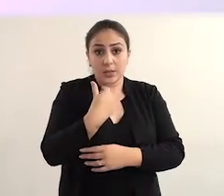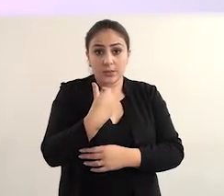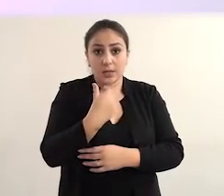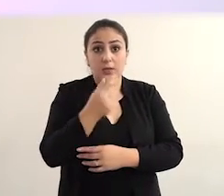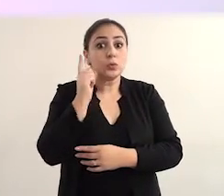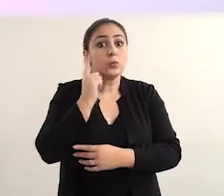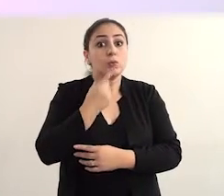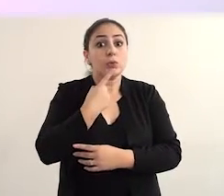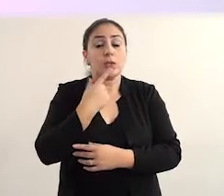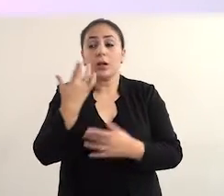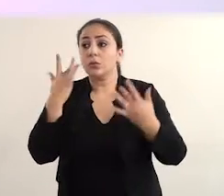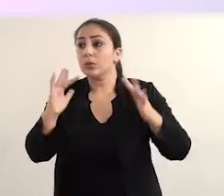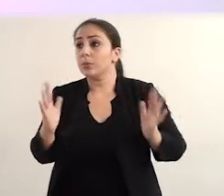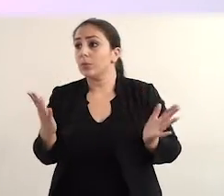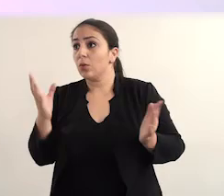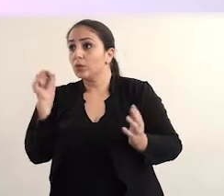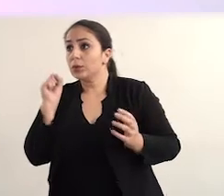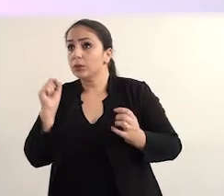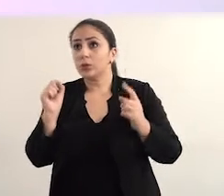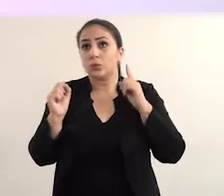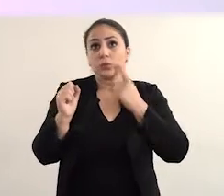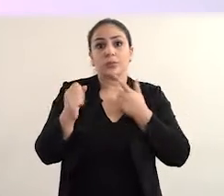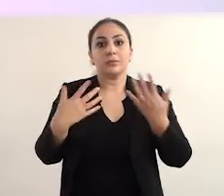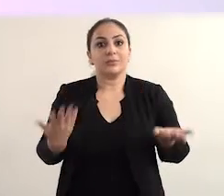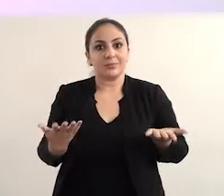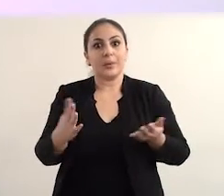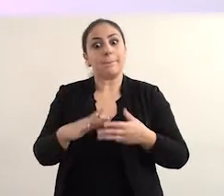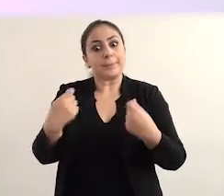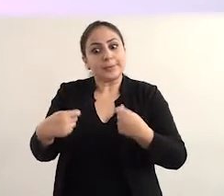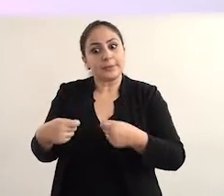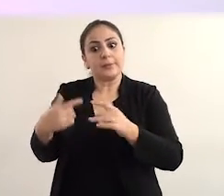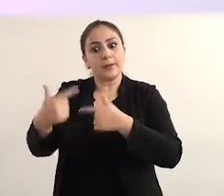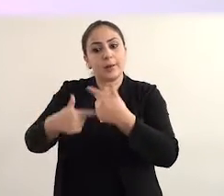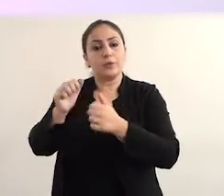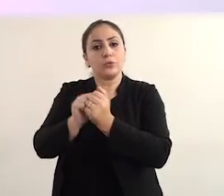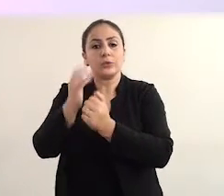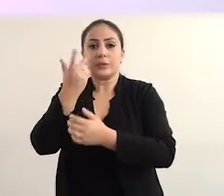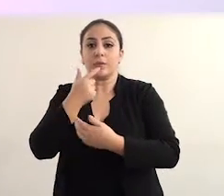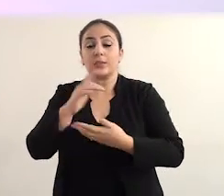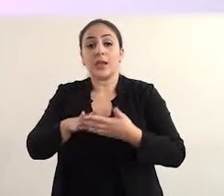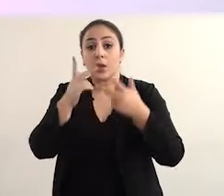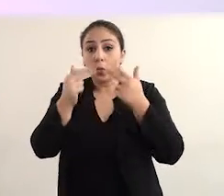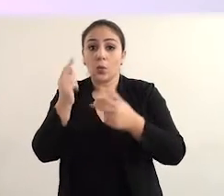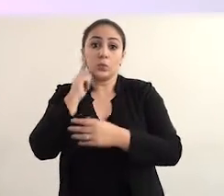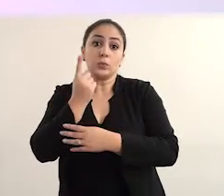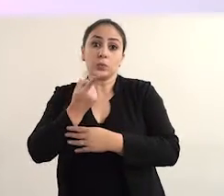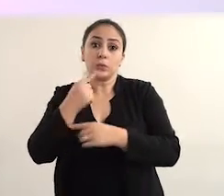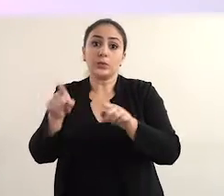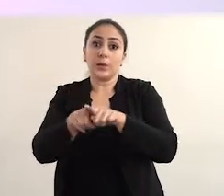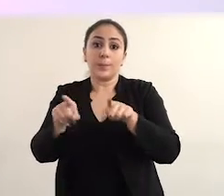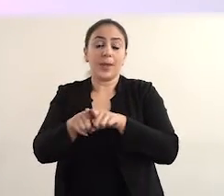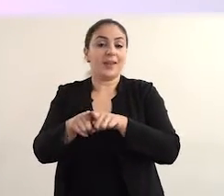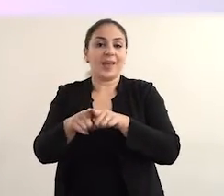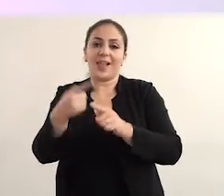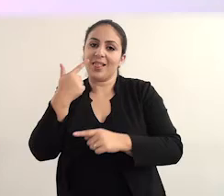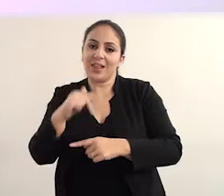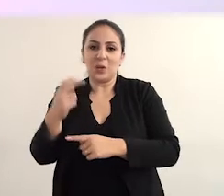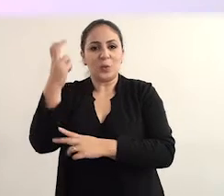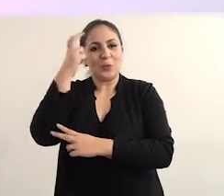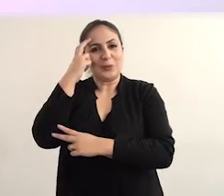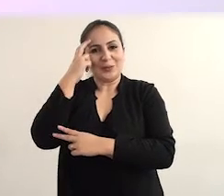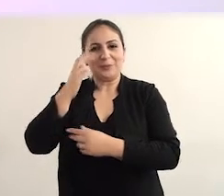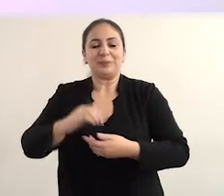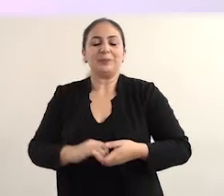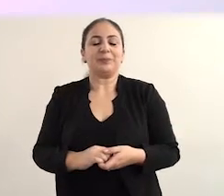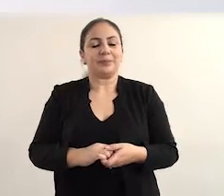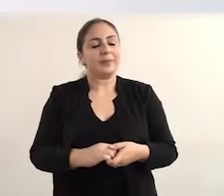ter contexto, vivências que proporcionem o desenvolvimento dela. E no caso da criança surda, é língua e cultura.